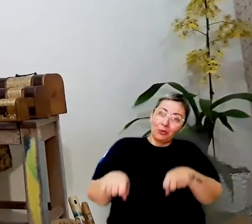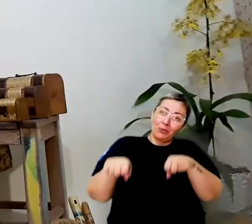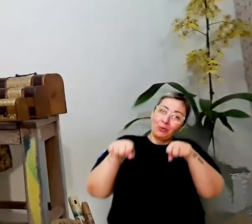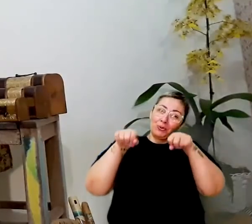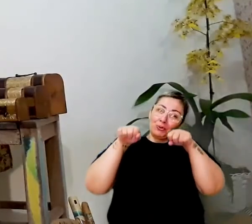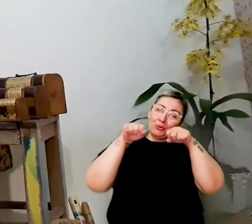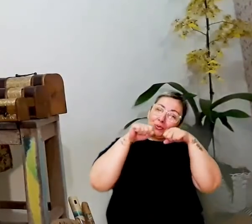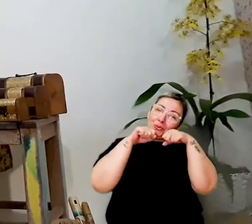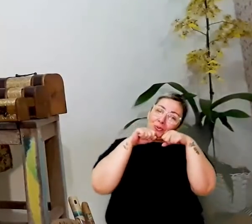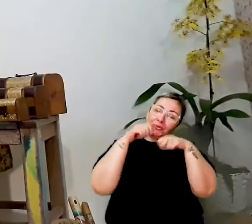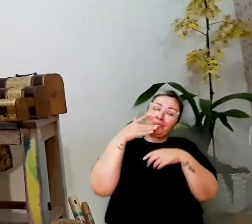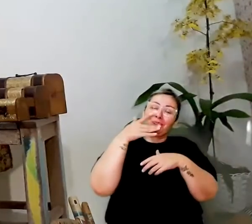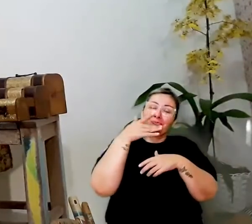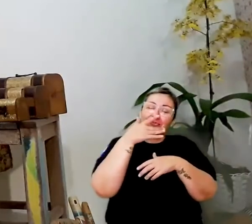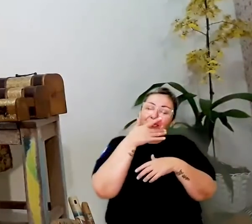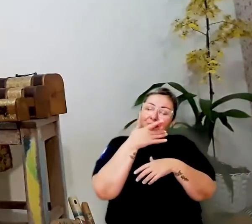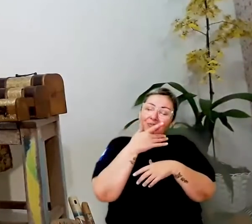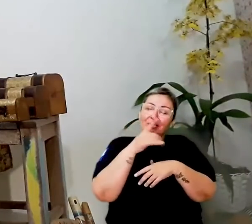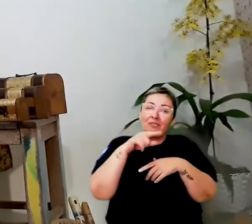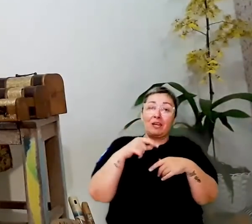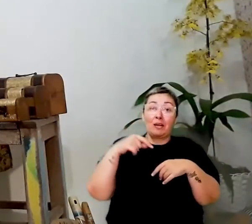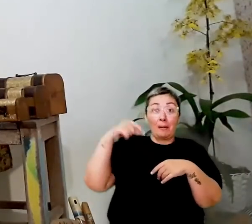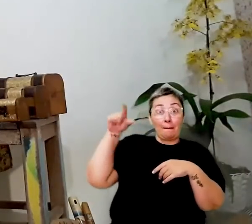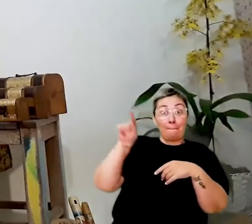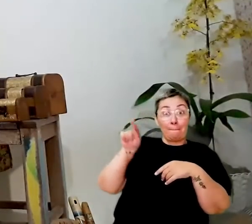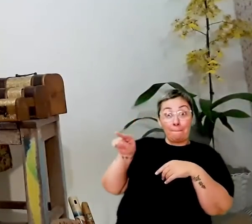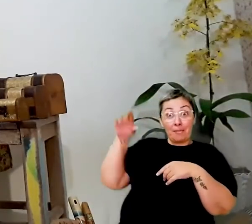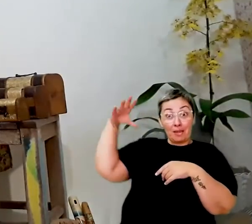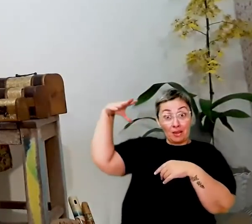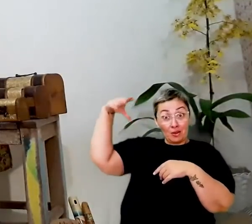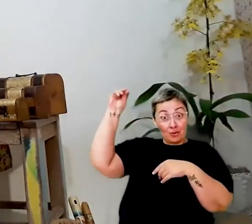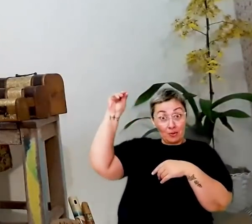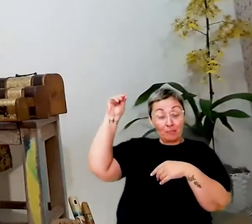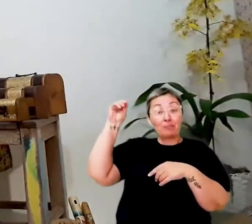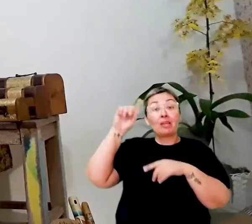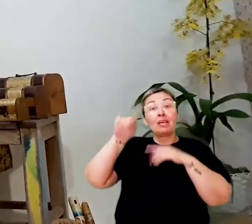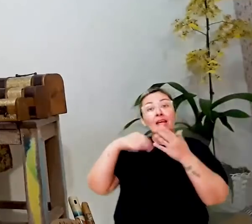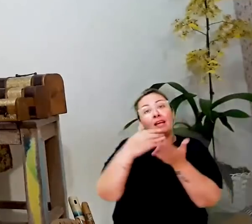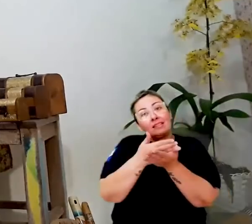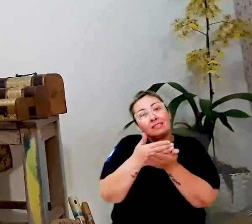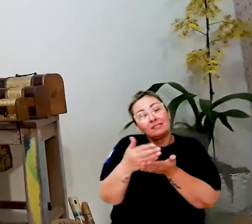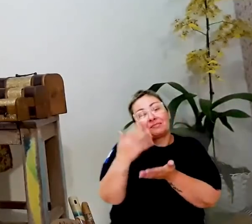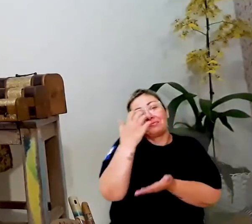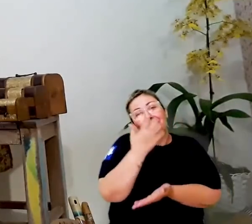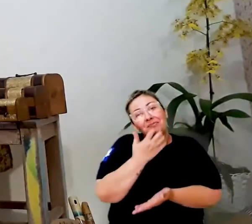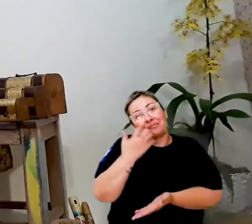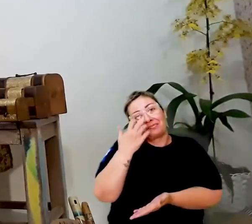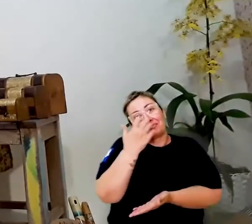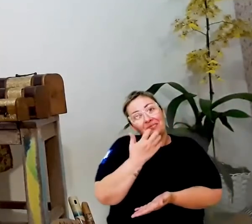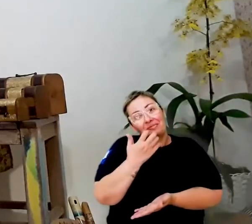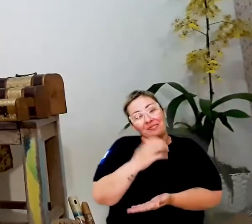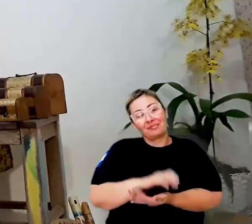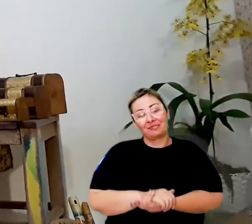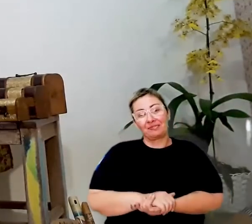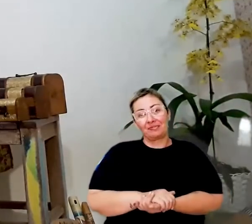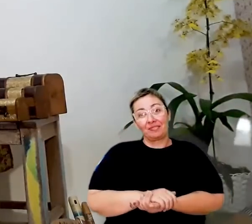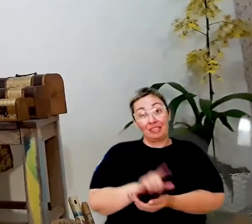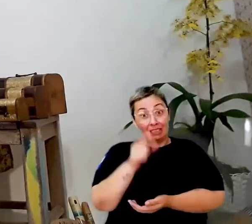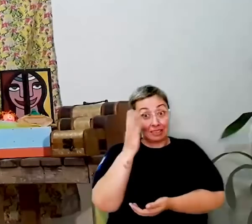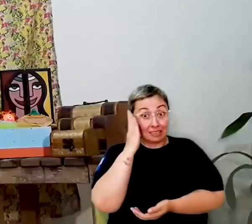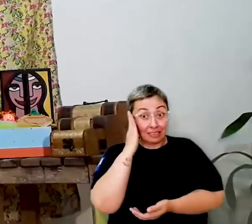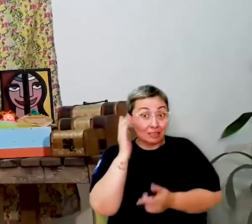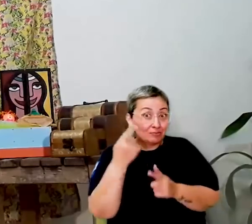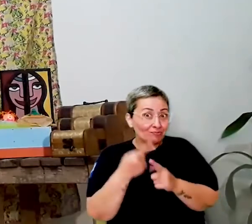cobria bem gostoso, apagava a luz e começava a cantar. Sabem por